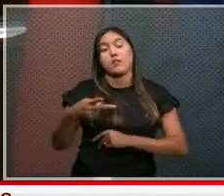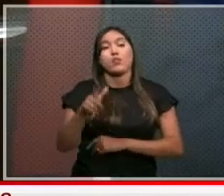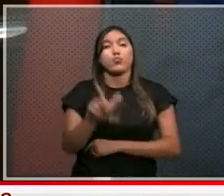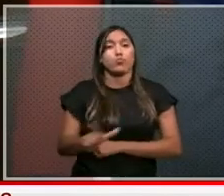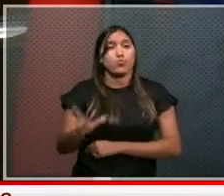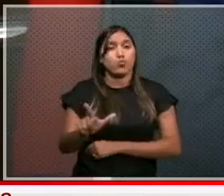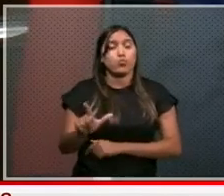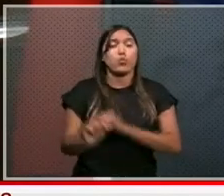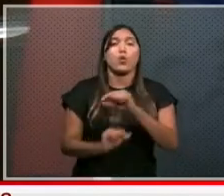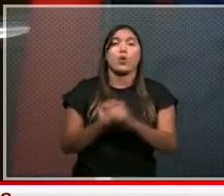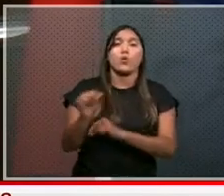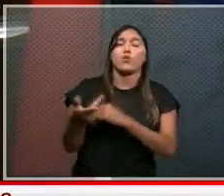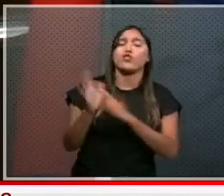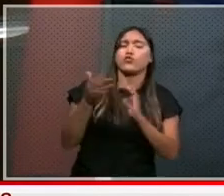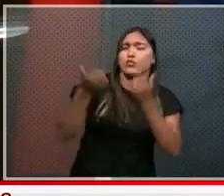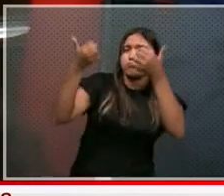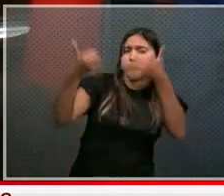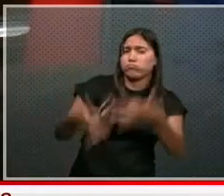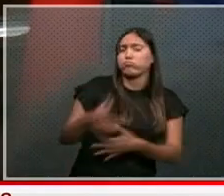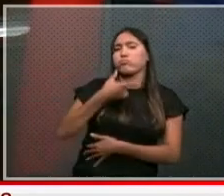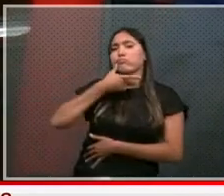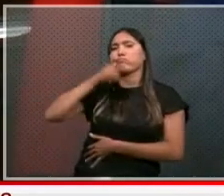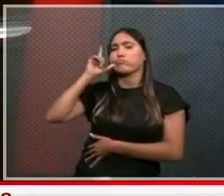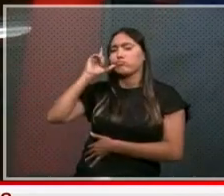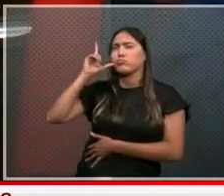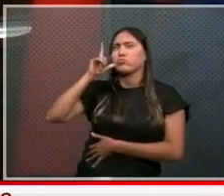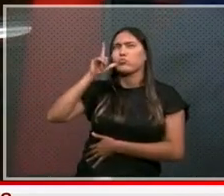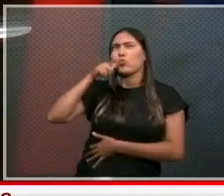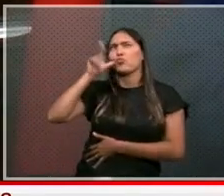inclusive falou ontem ontem